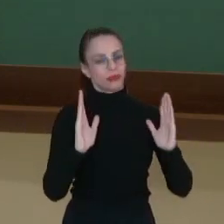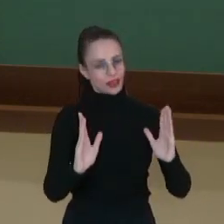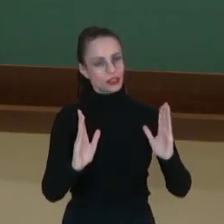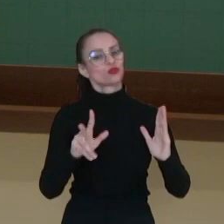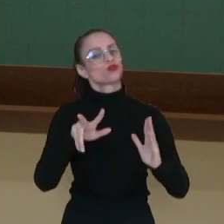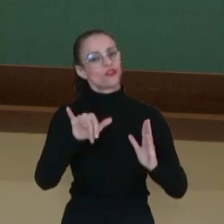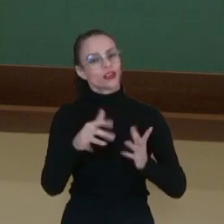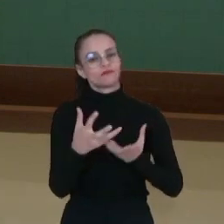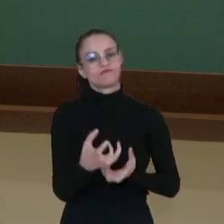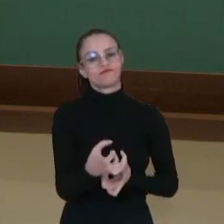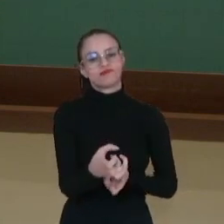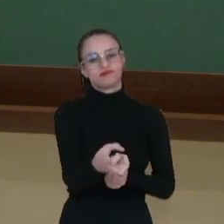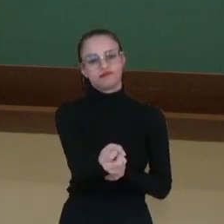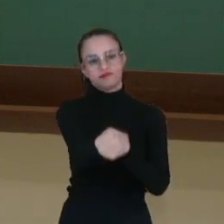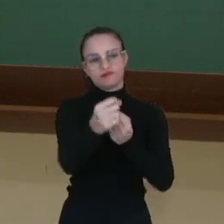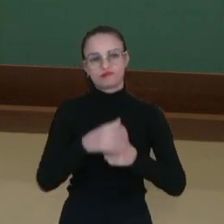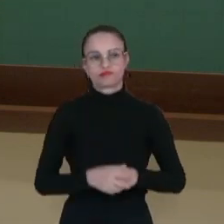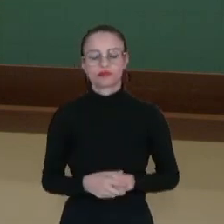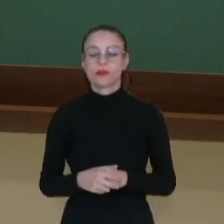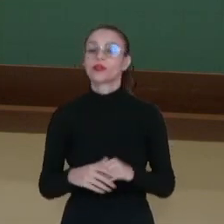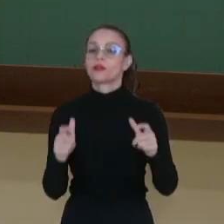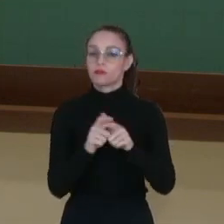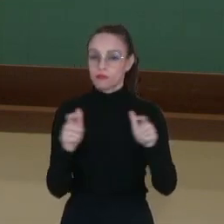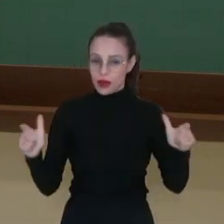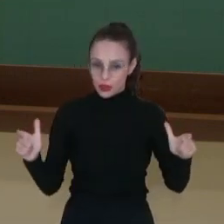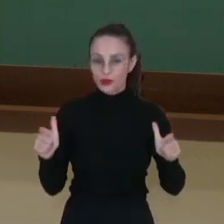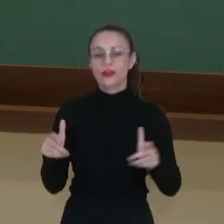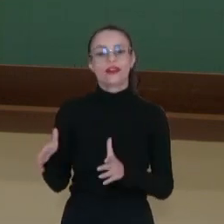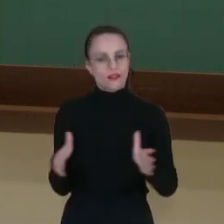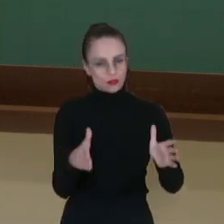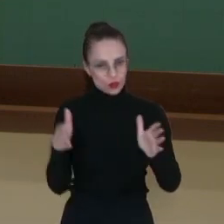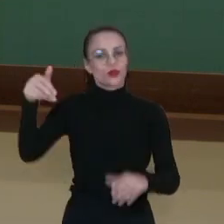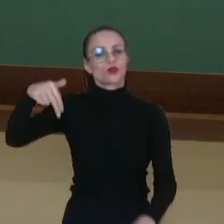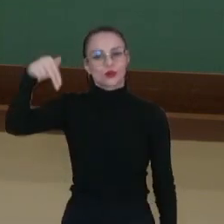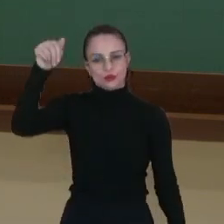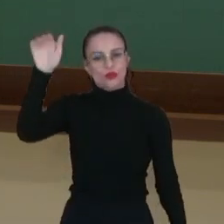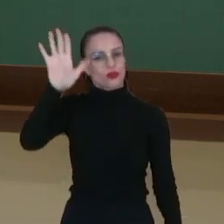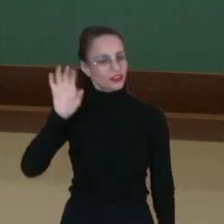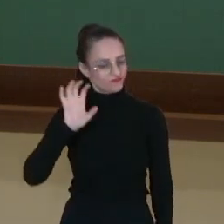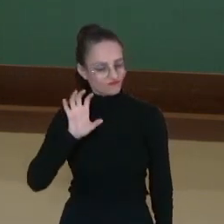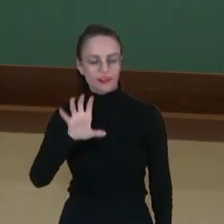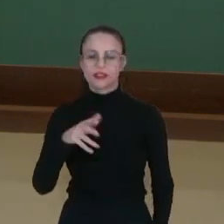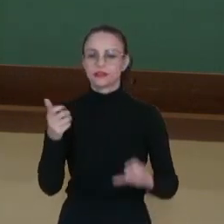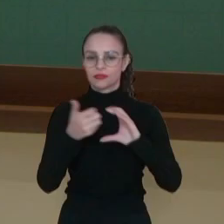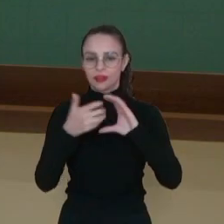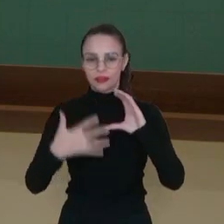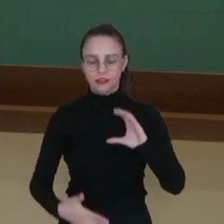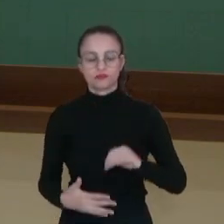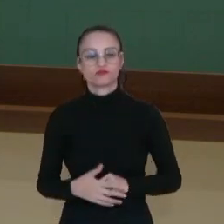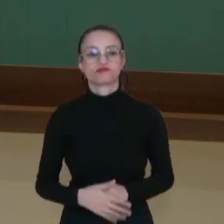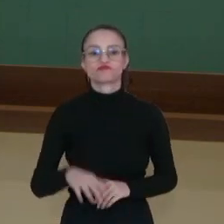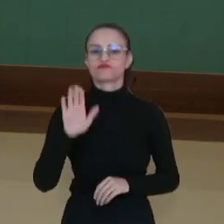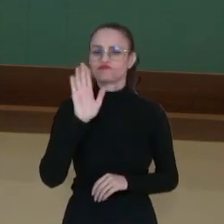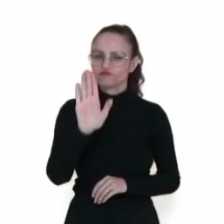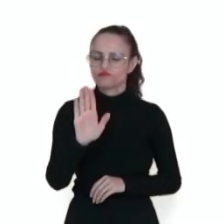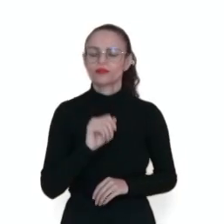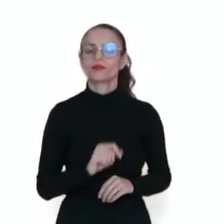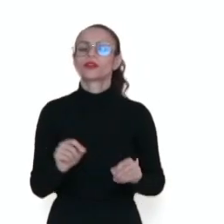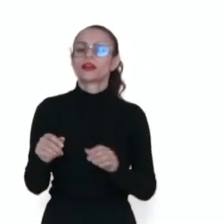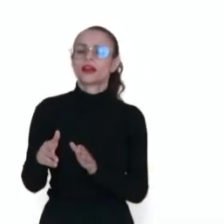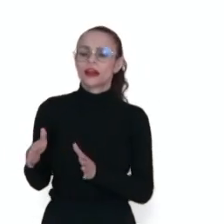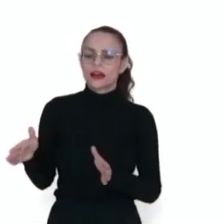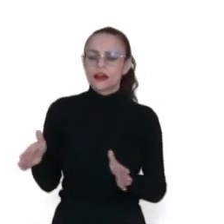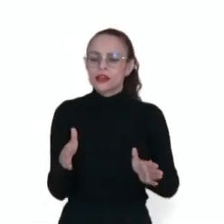vão secar, né? A maioria dos rios nordestinos tem essa característica. Já os rios perenes